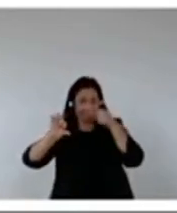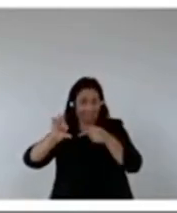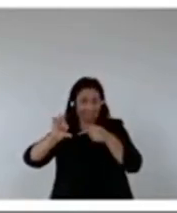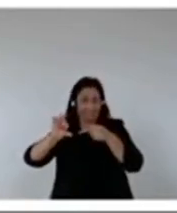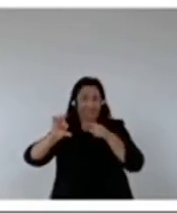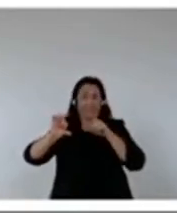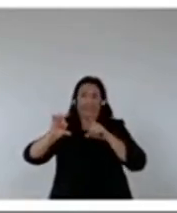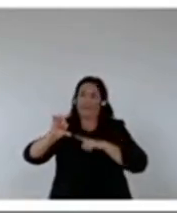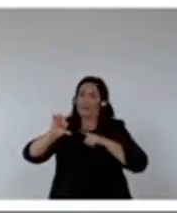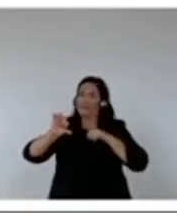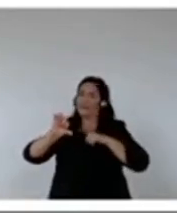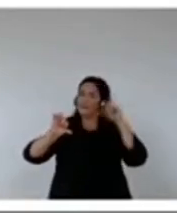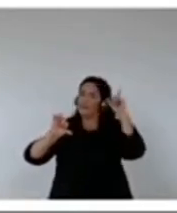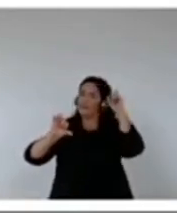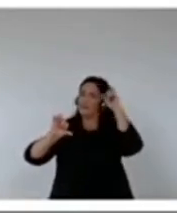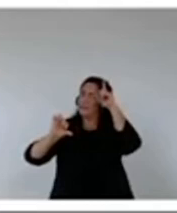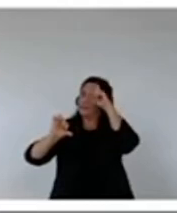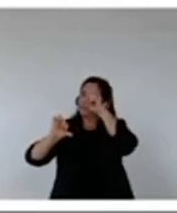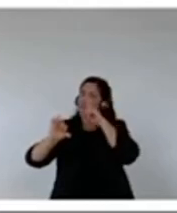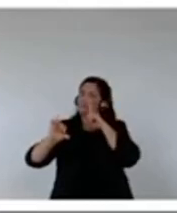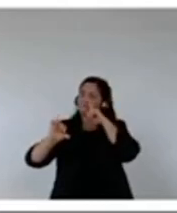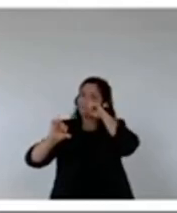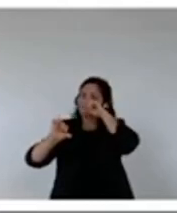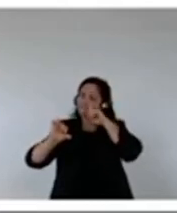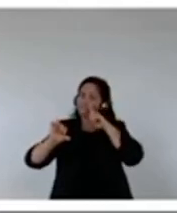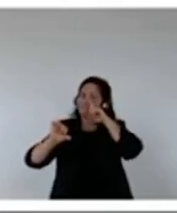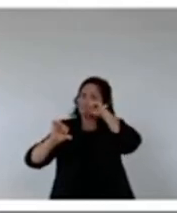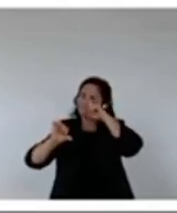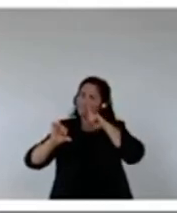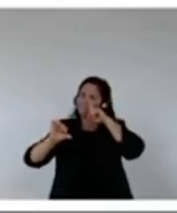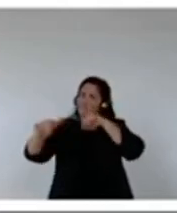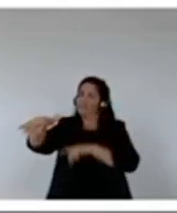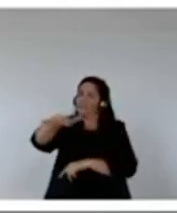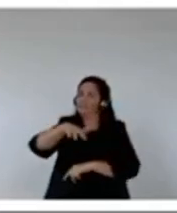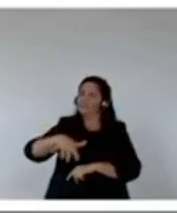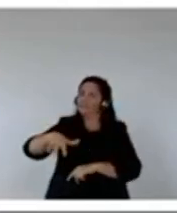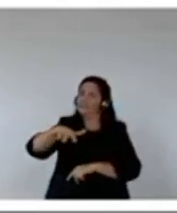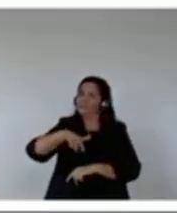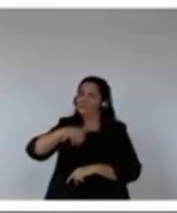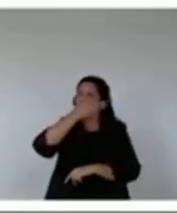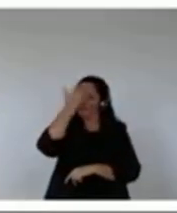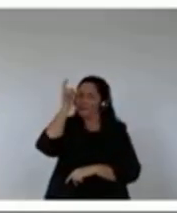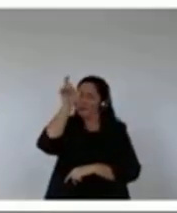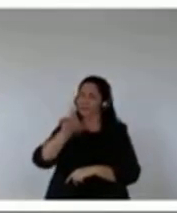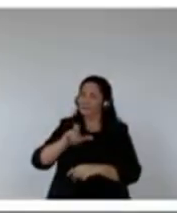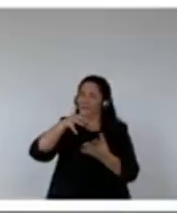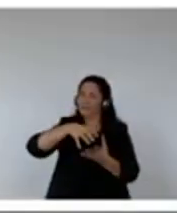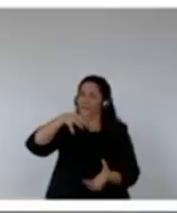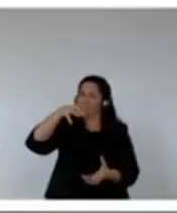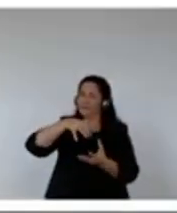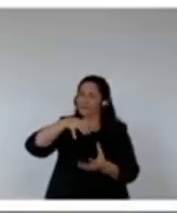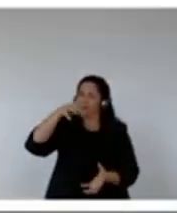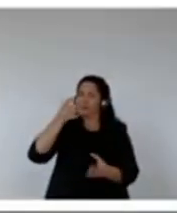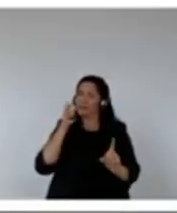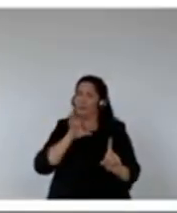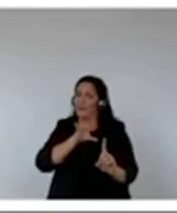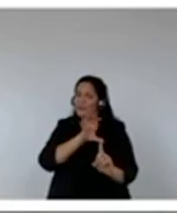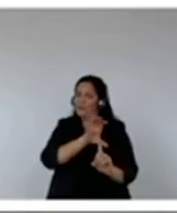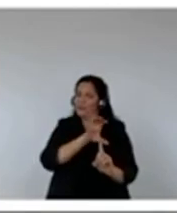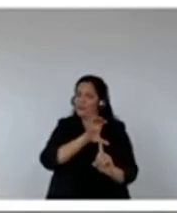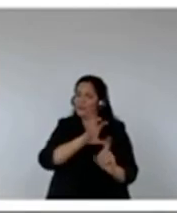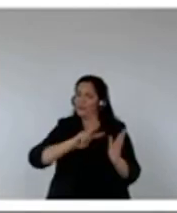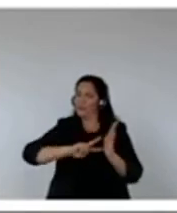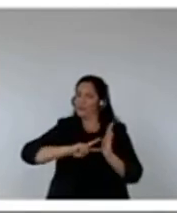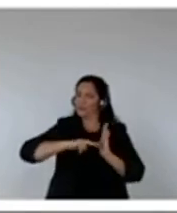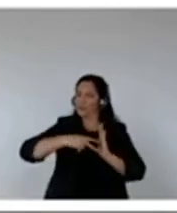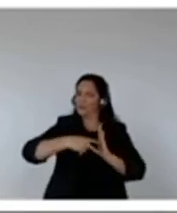uma gravidade muito maior entre esses indivíduos idosos. E isso repercutiu, respingou em muitas coisas